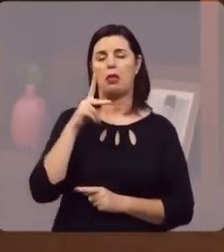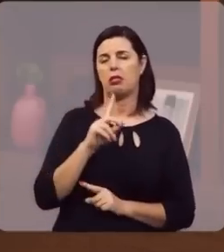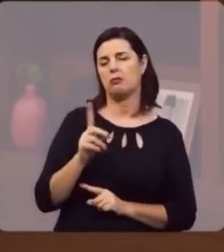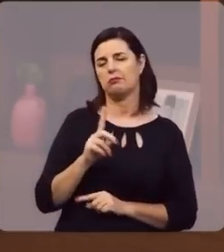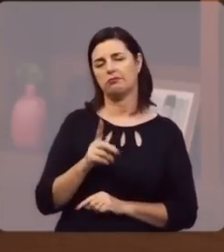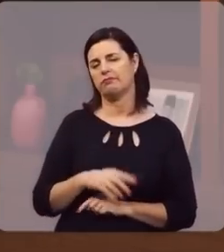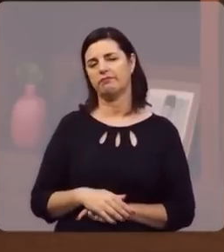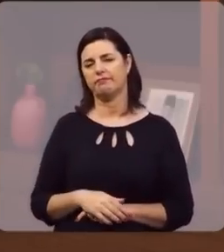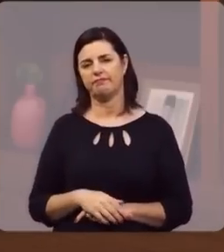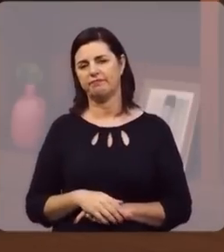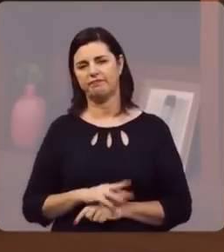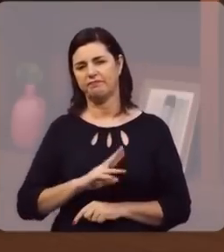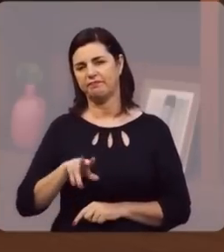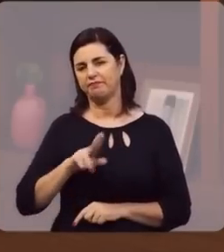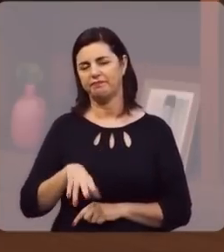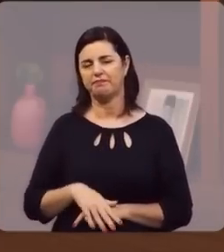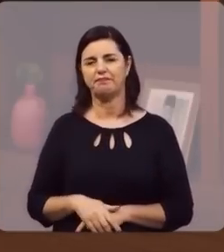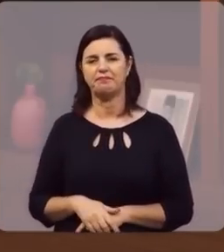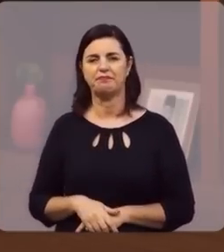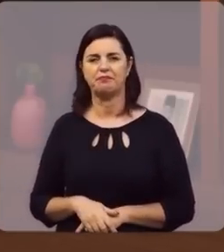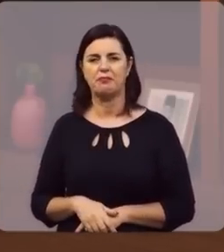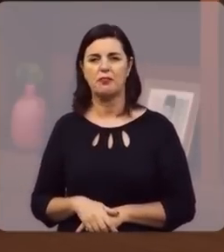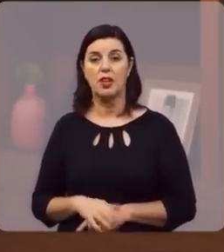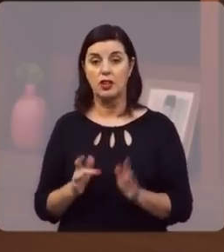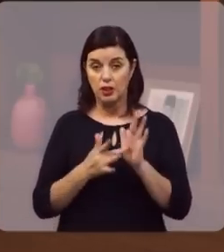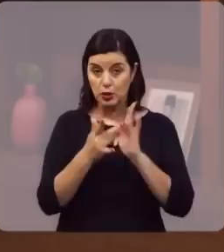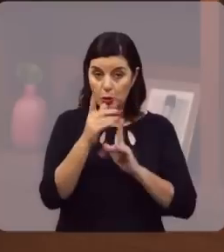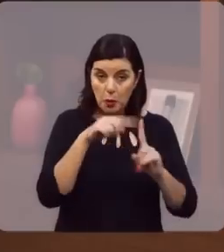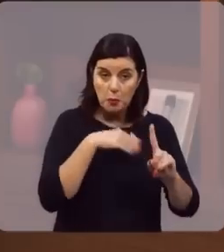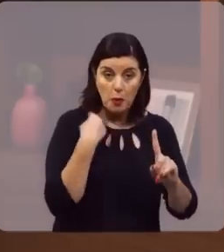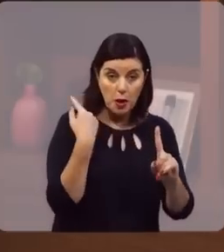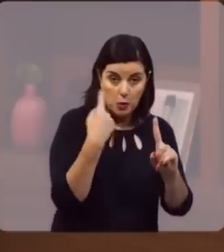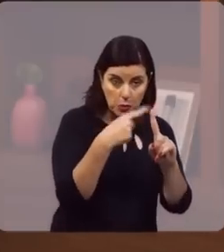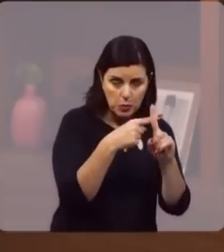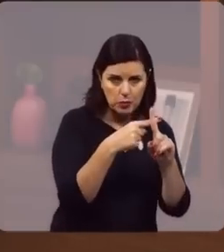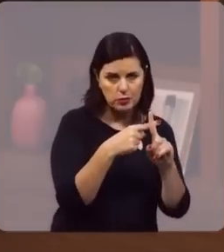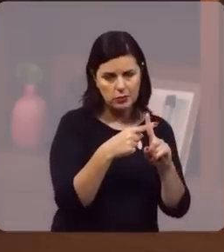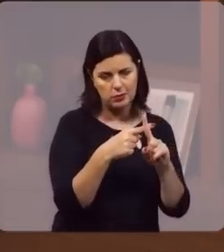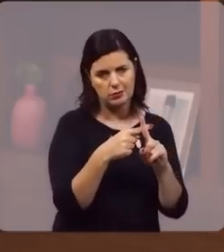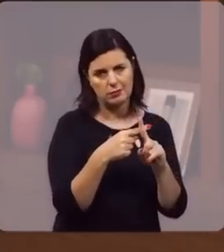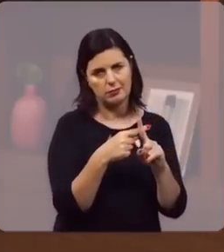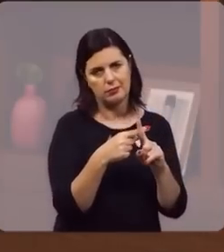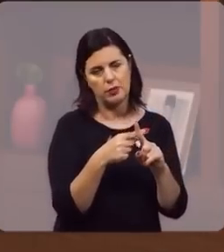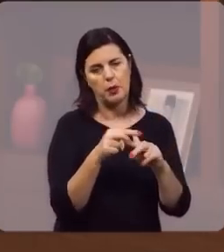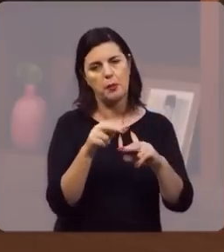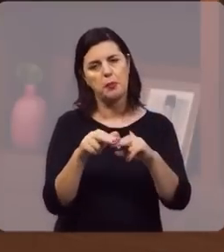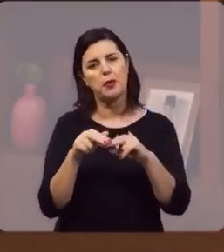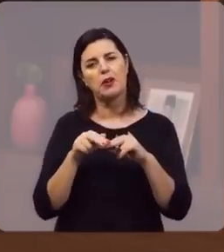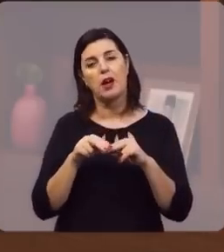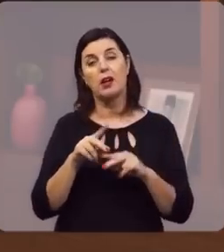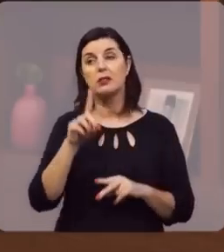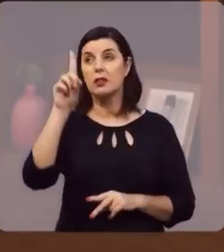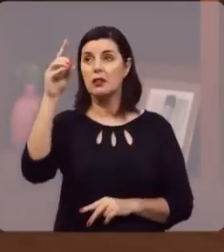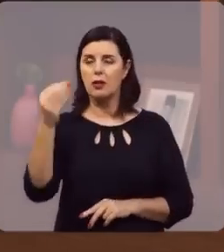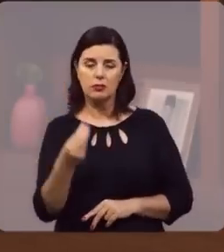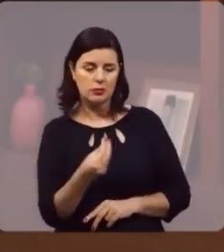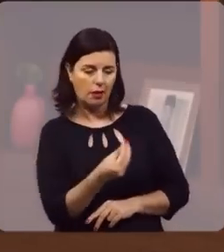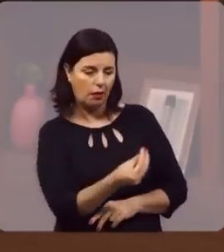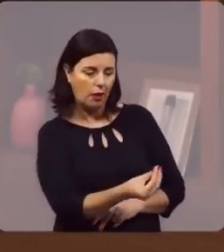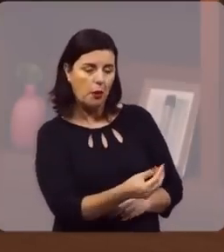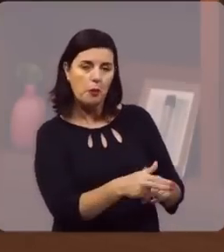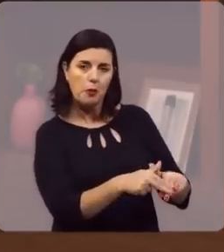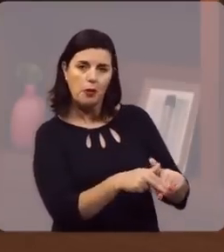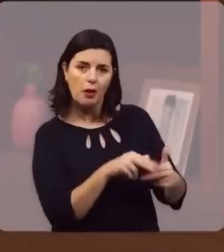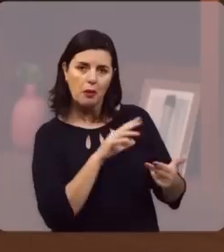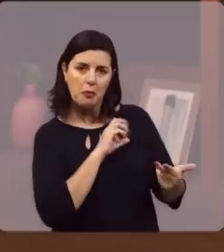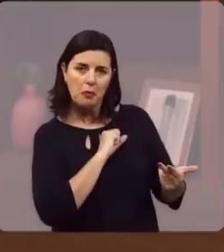políticas a e ele morreu naquela Cruz é porque o pai o entregou por